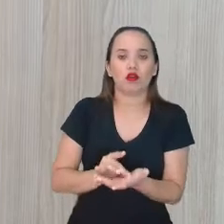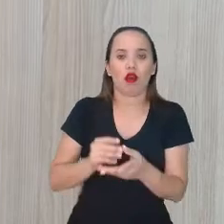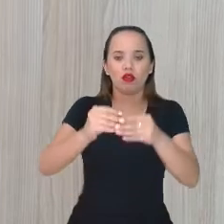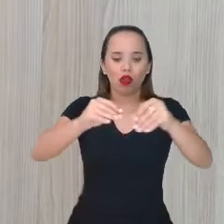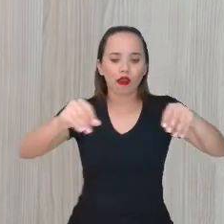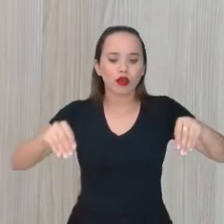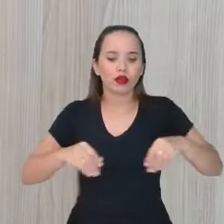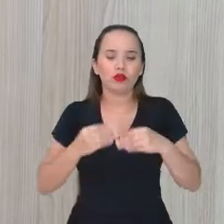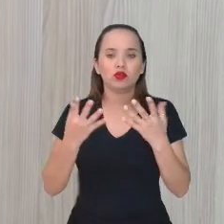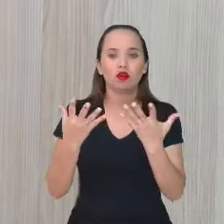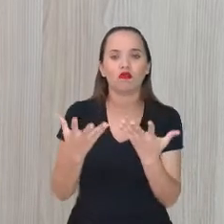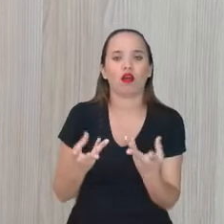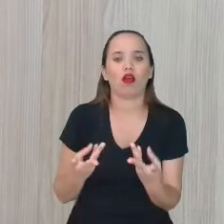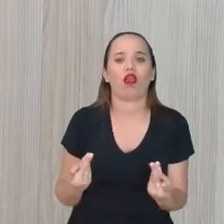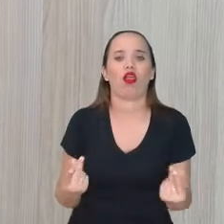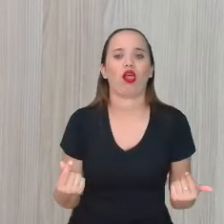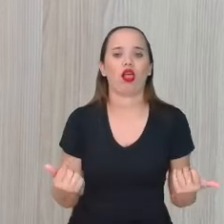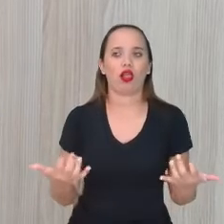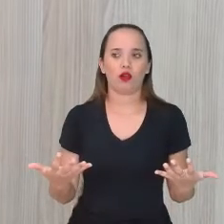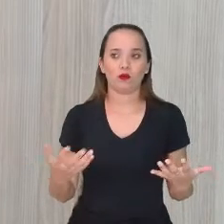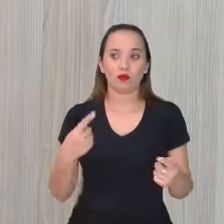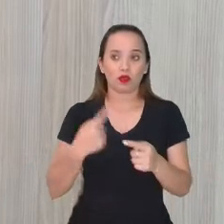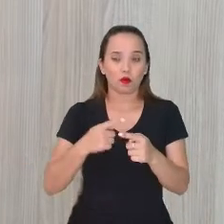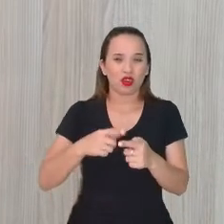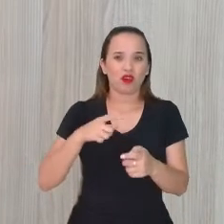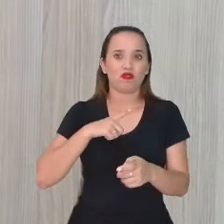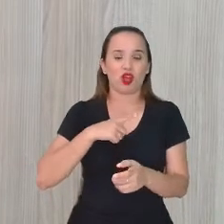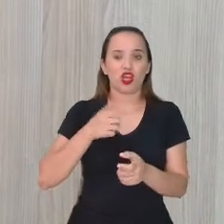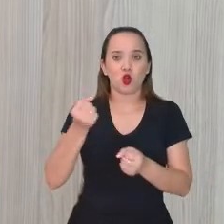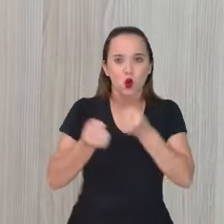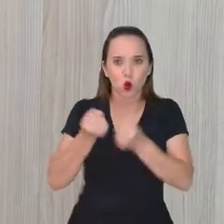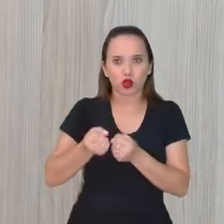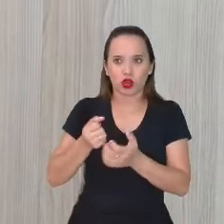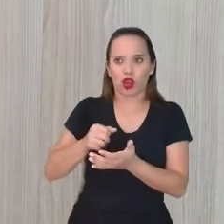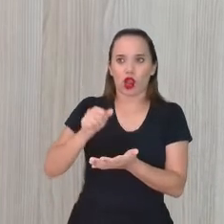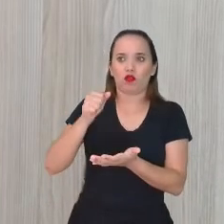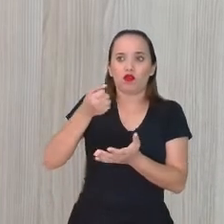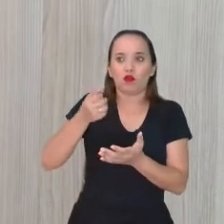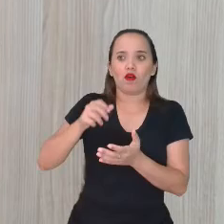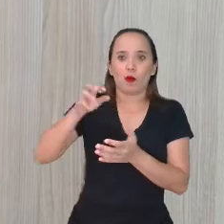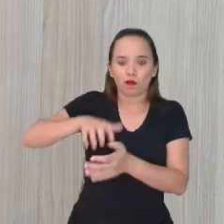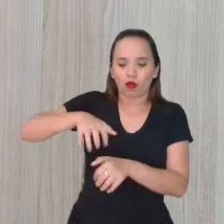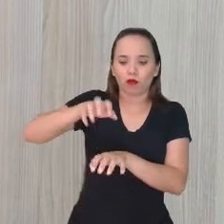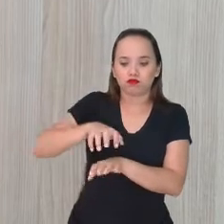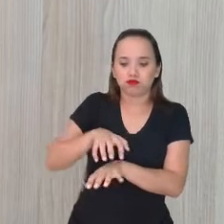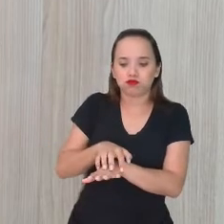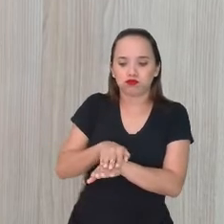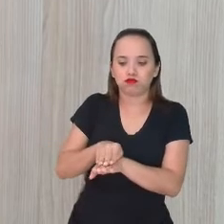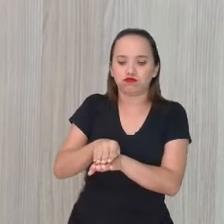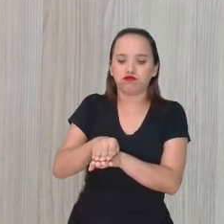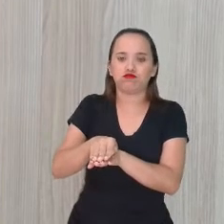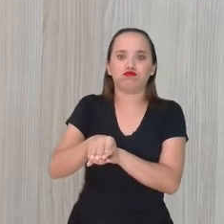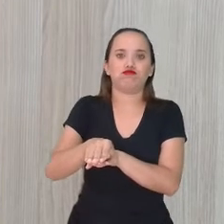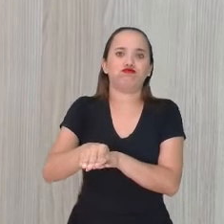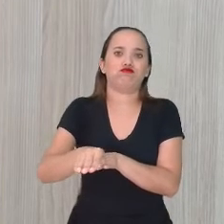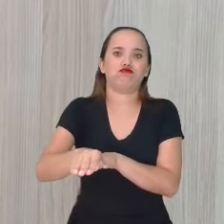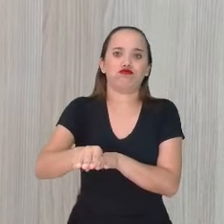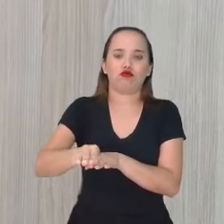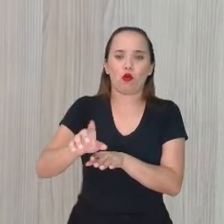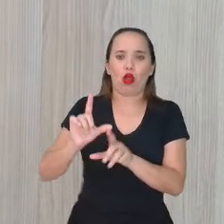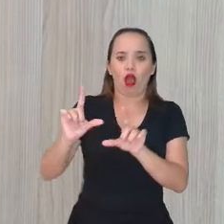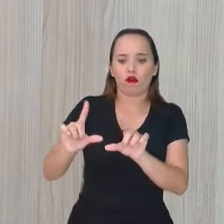né? Que aí você vai passando aquele maquinário, ó, e vai compactando aquele solo, diminuindo a